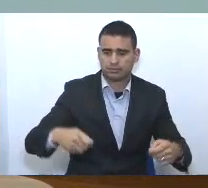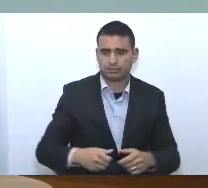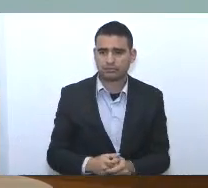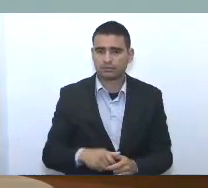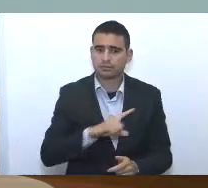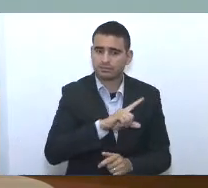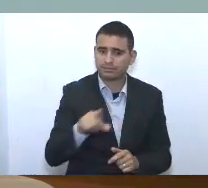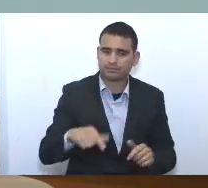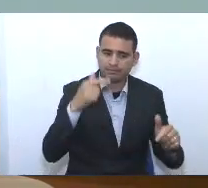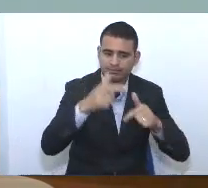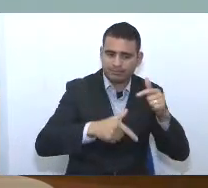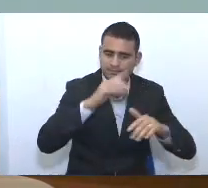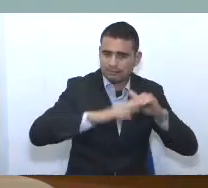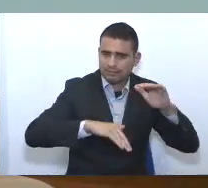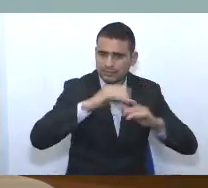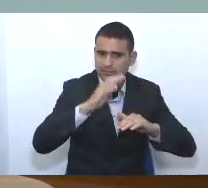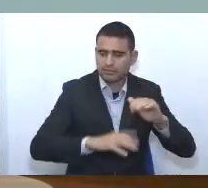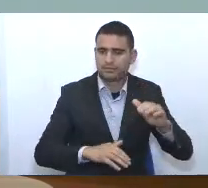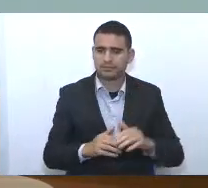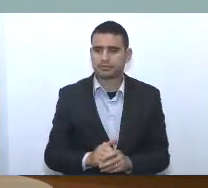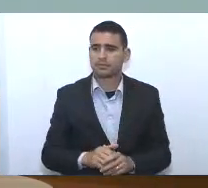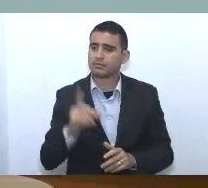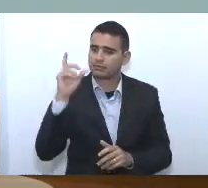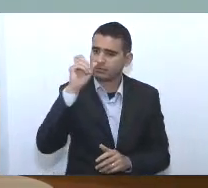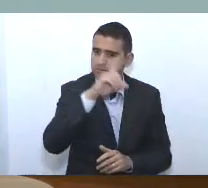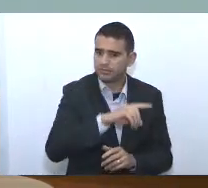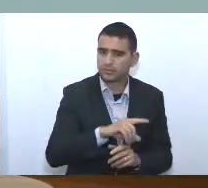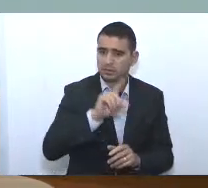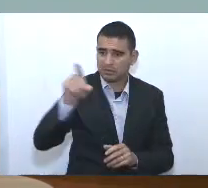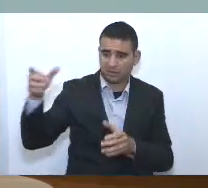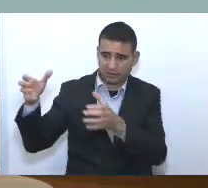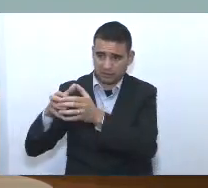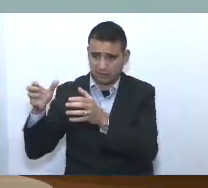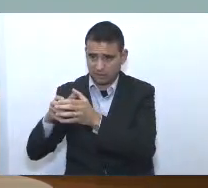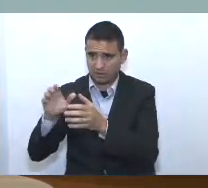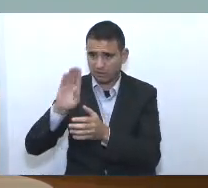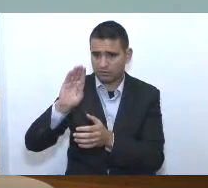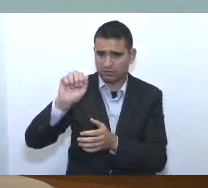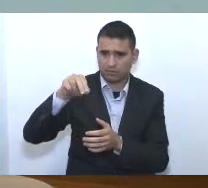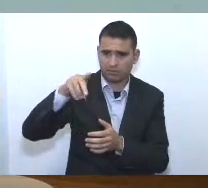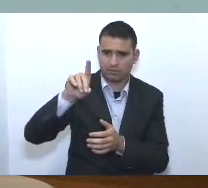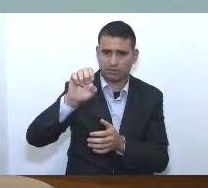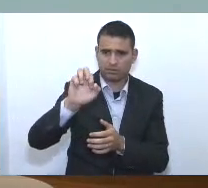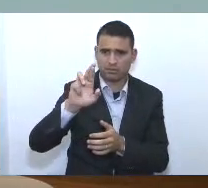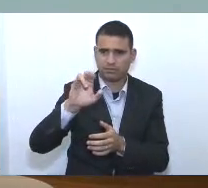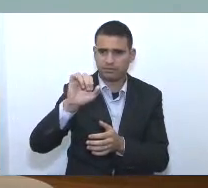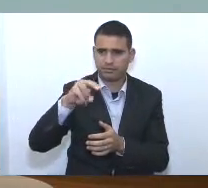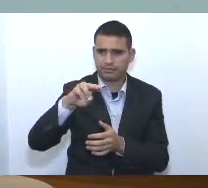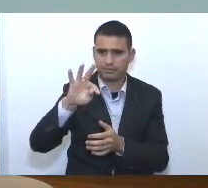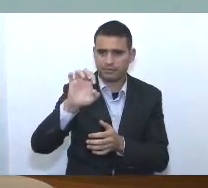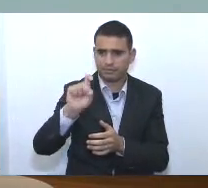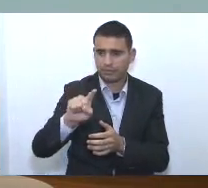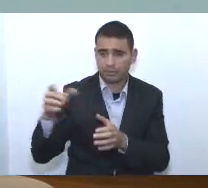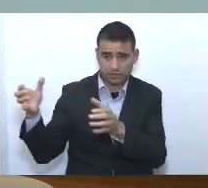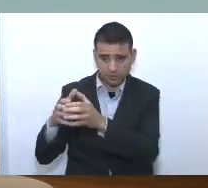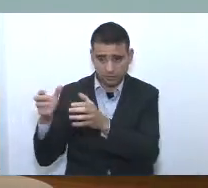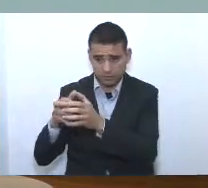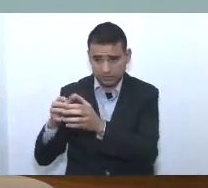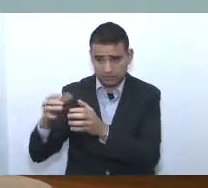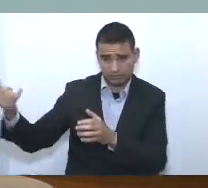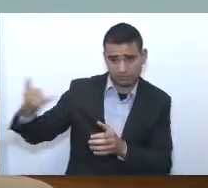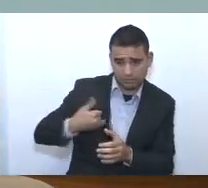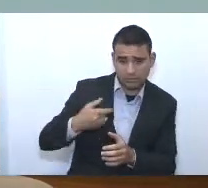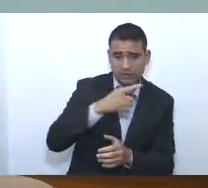e a Bandeirante diz que ela não vai entrar lá enquanto a administração não disser que não há problema da parte